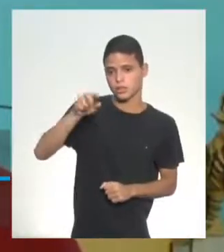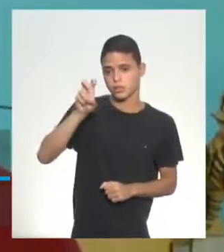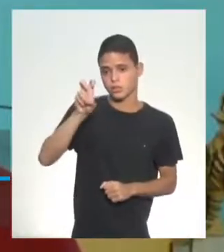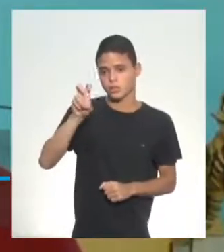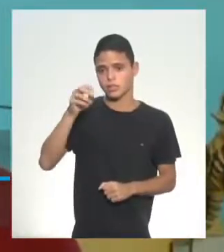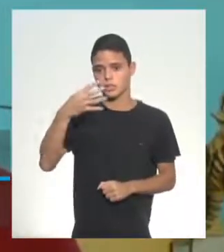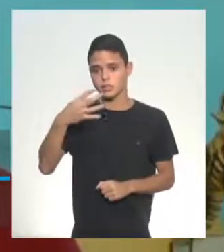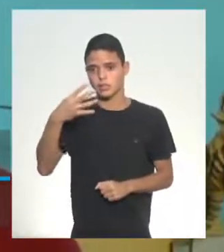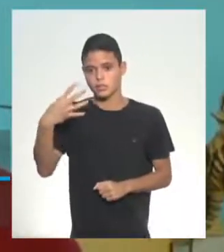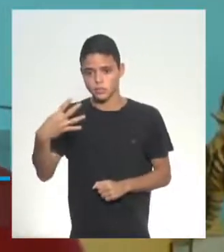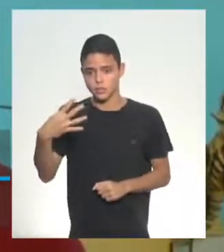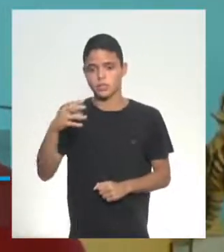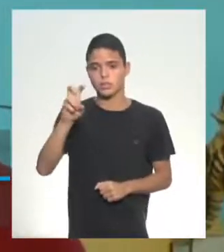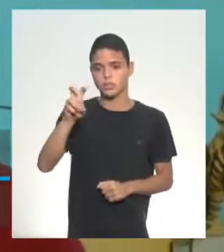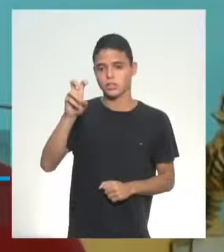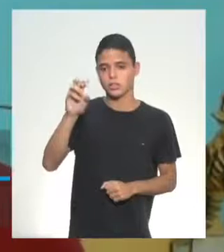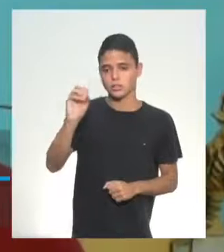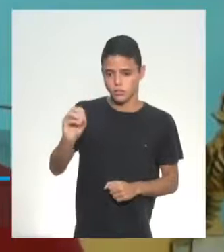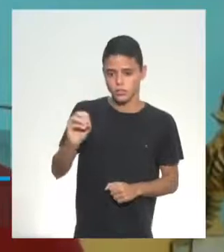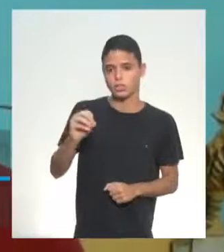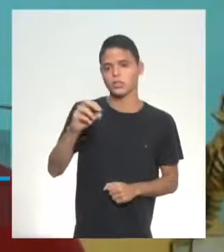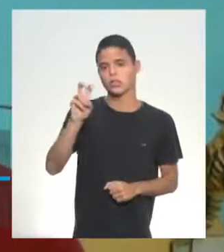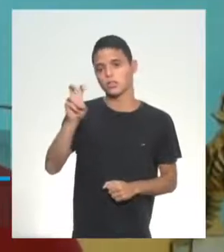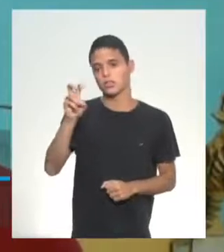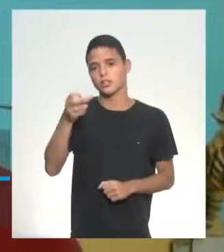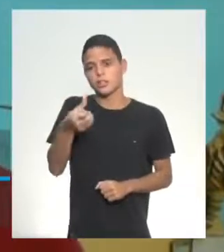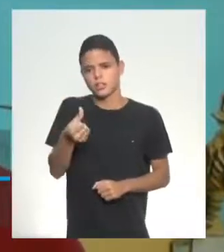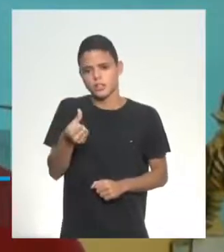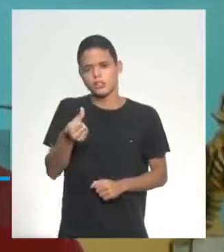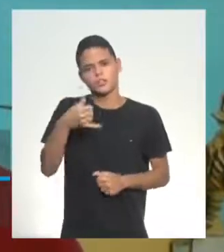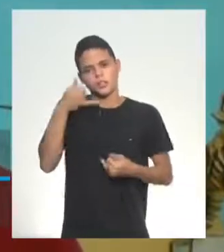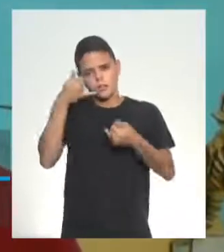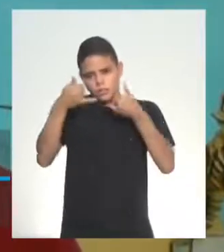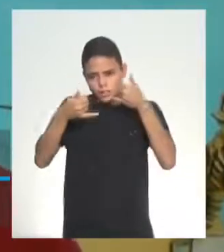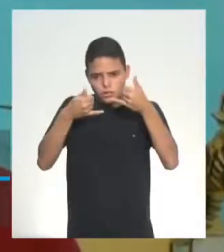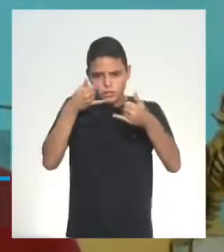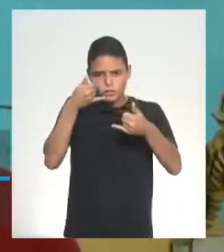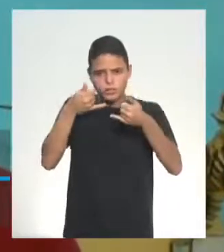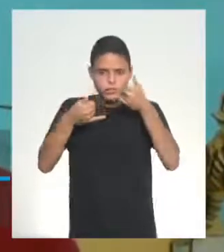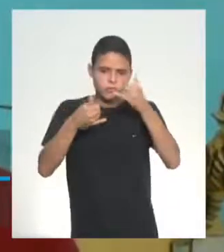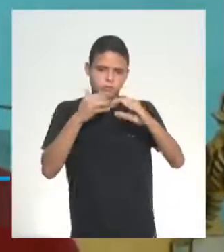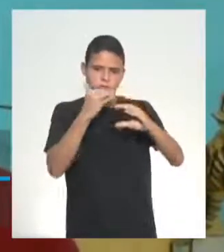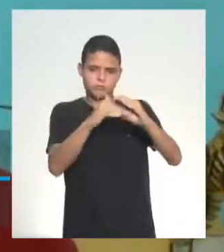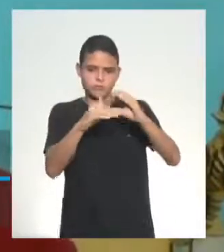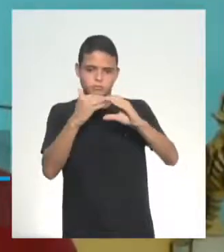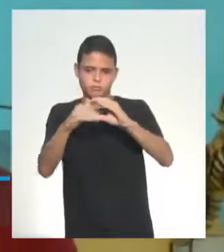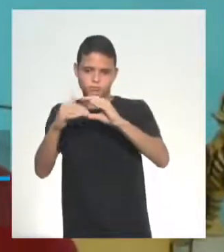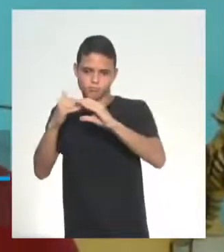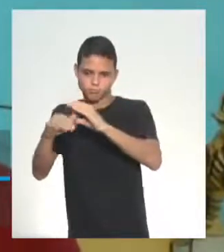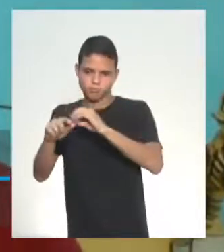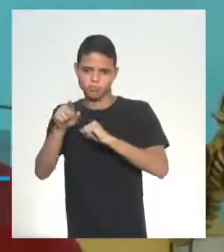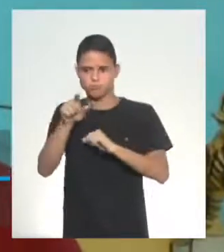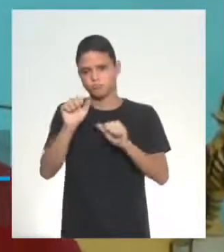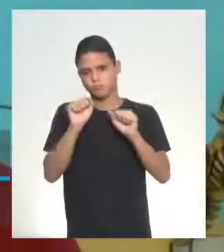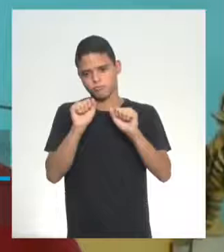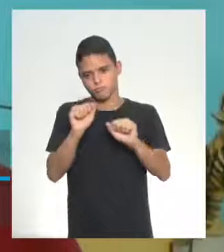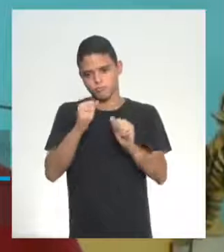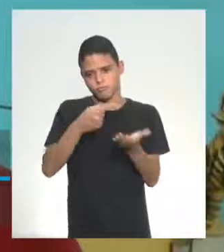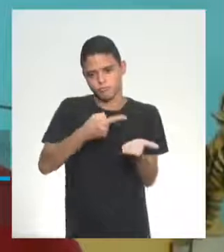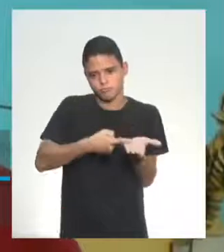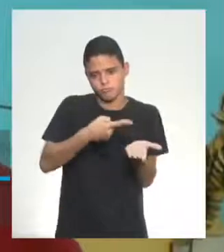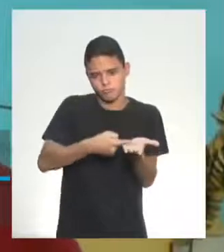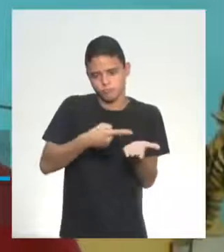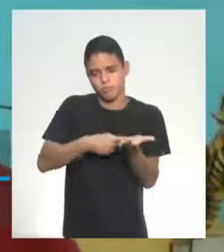97544 5056 e você vai receber todas as informações necessárias também para agendar a sua visita. Temos o